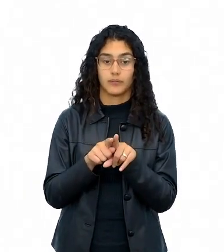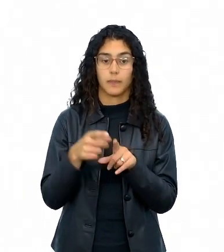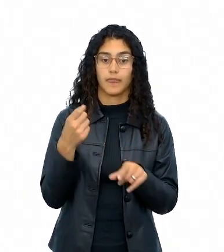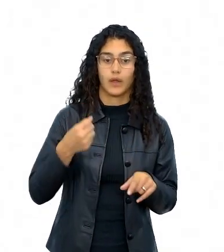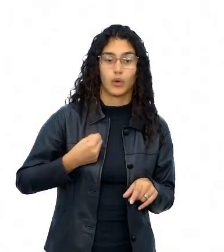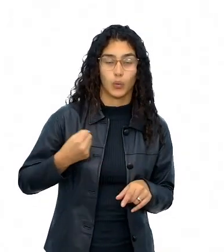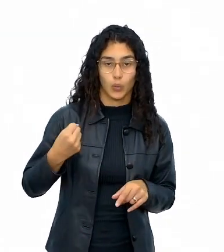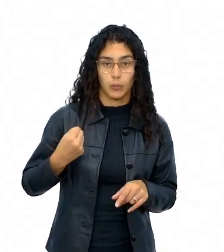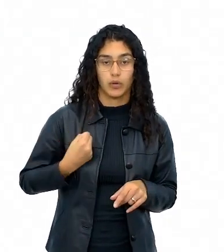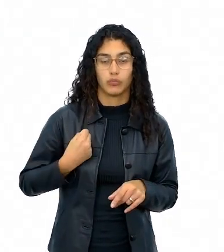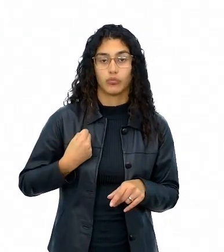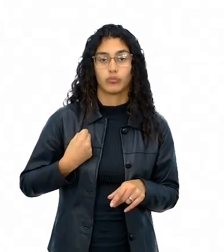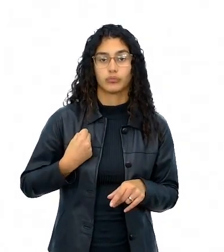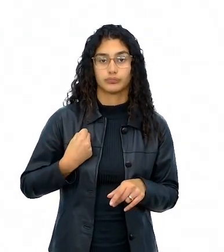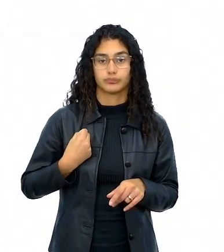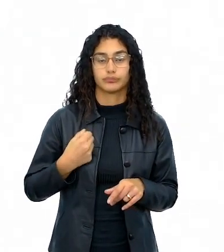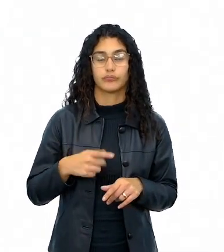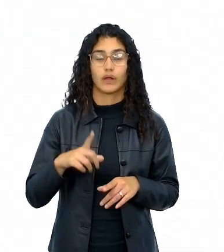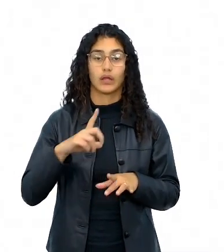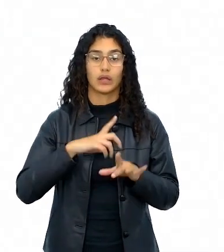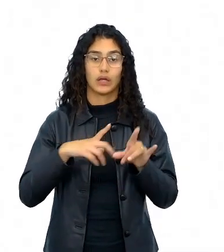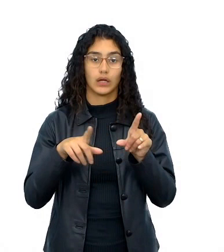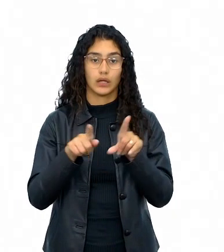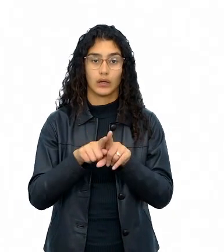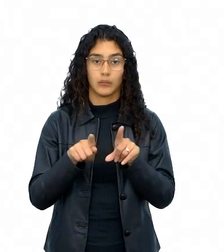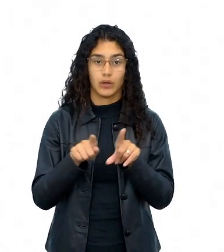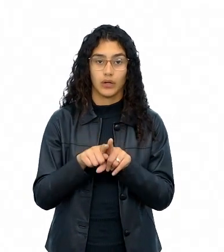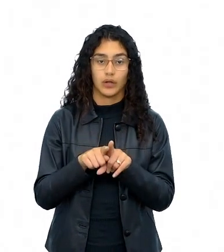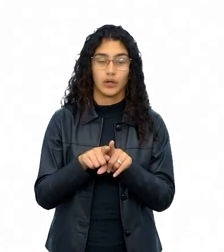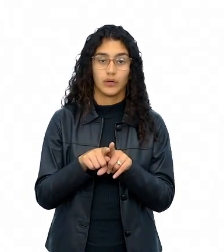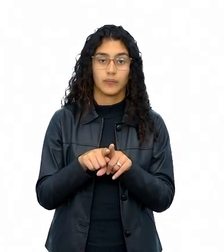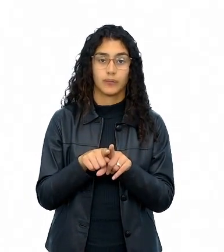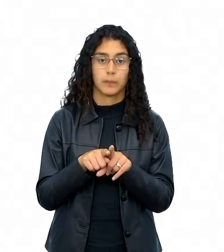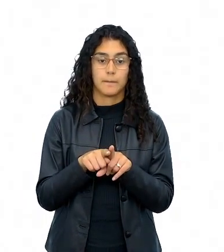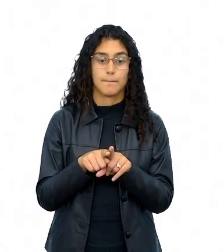números inteiros, tá? E aí,